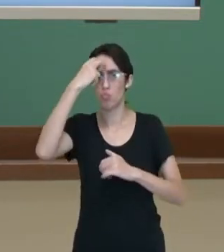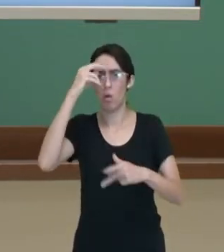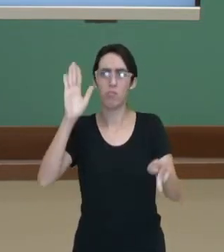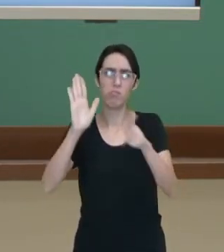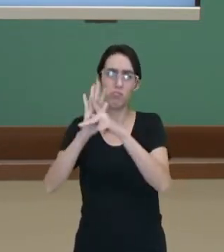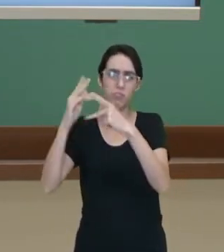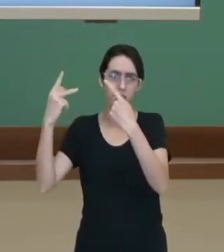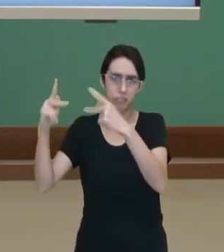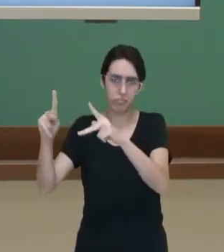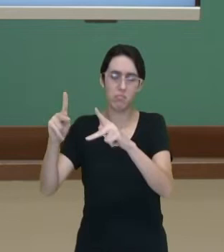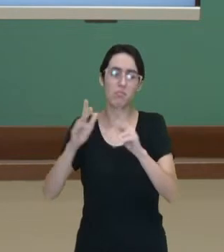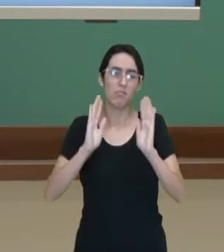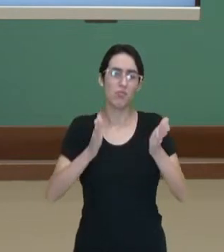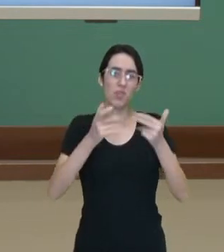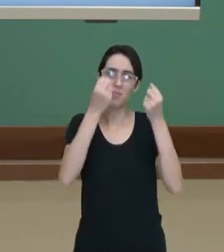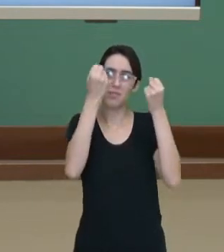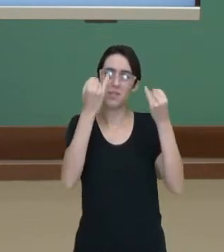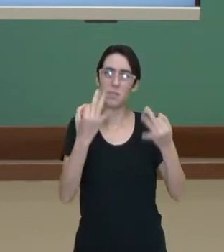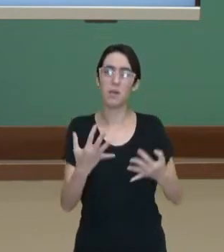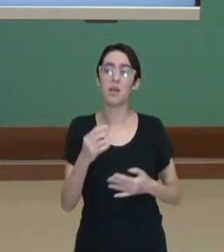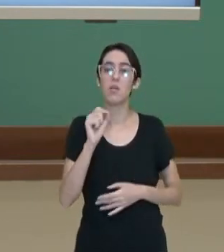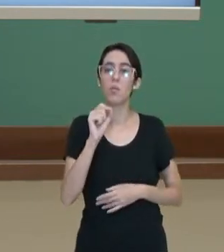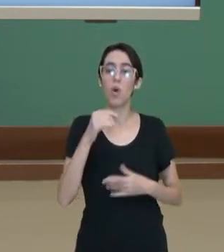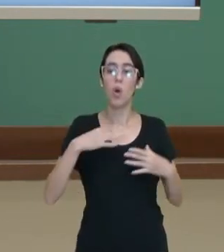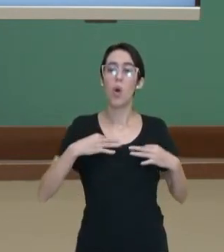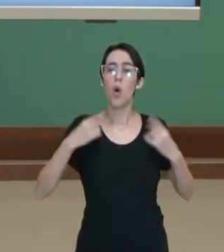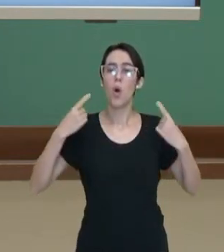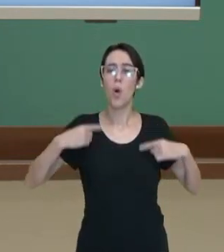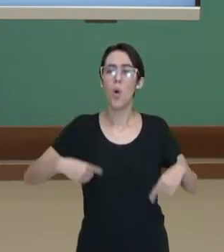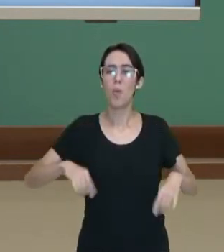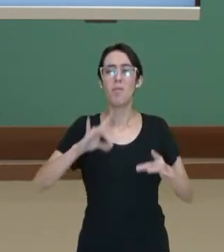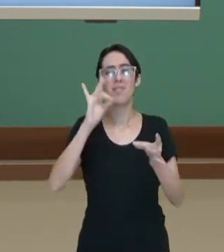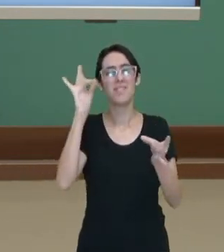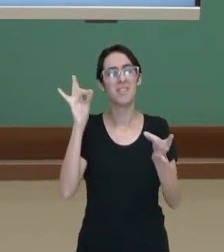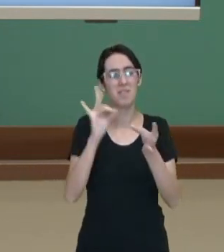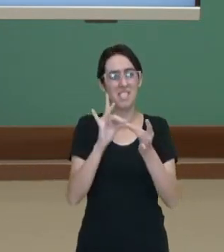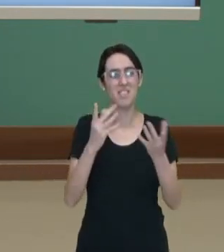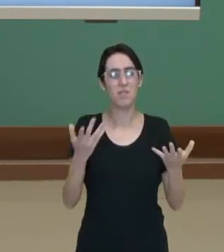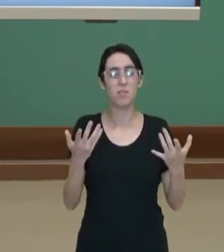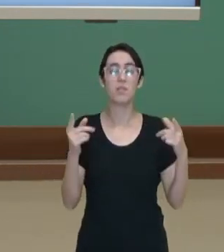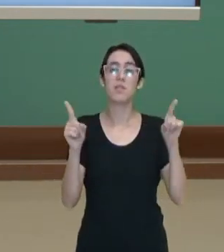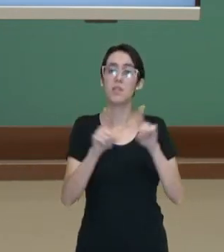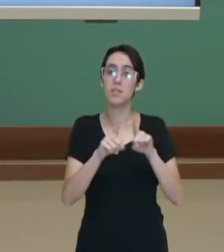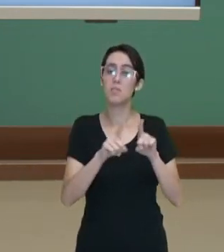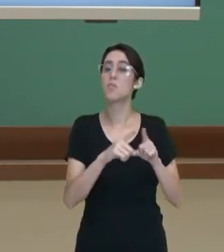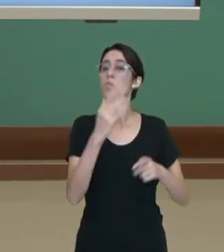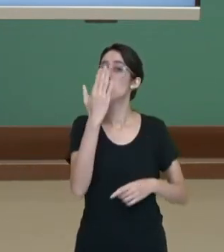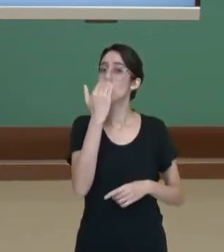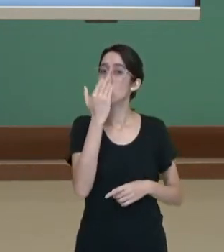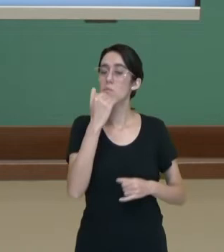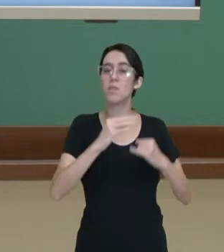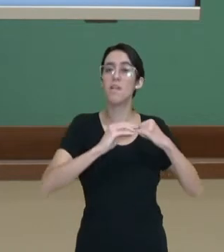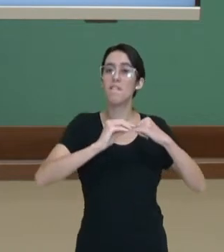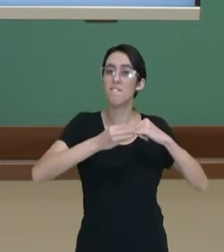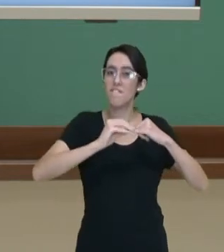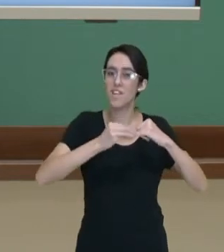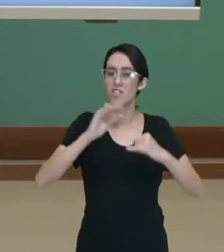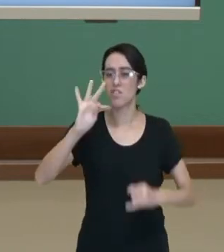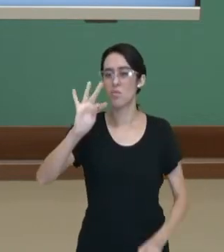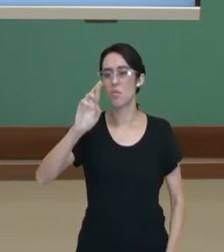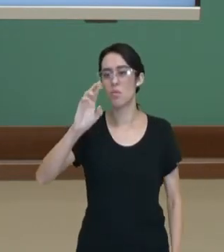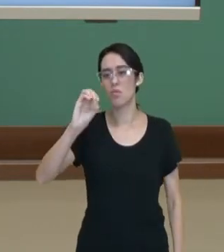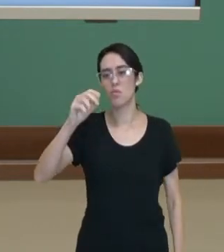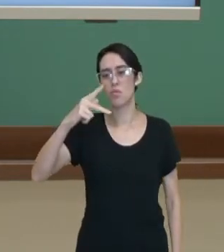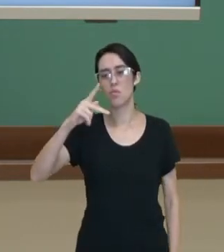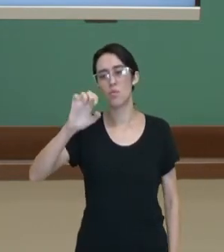nós acabamos de ver, essa vestimenta, né? Assim como a culinária, né? O feijão tropeiro, por